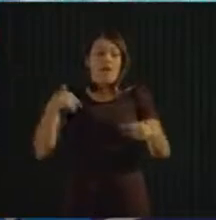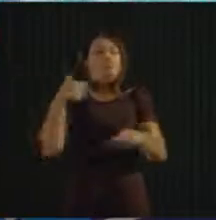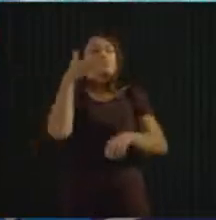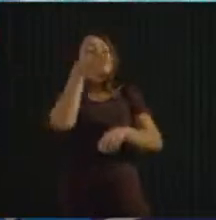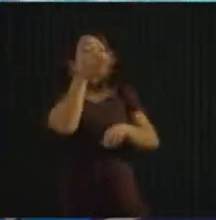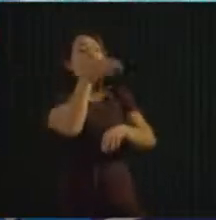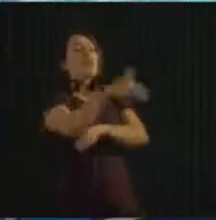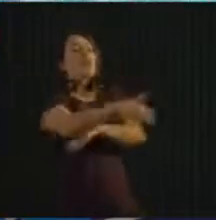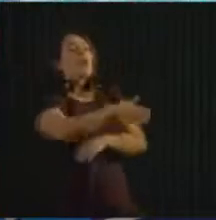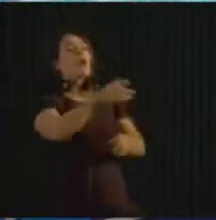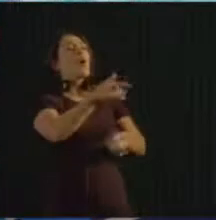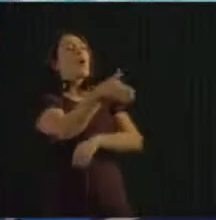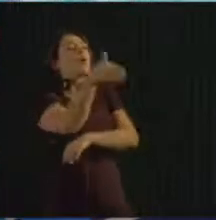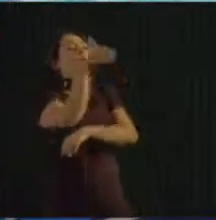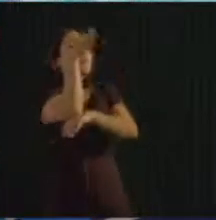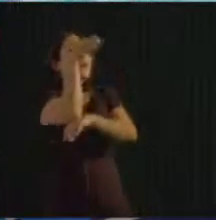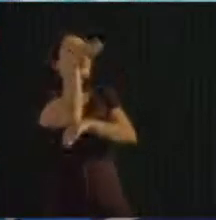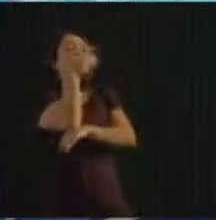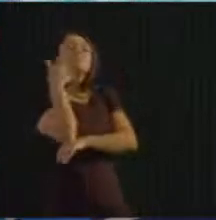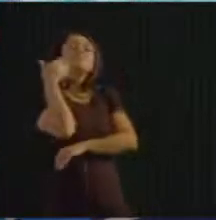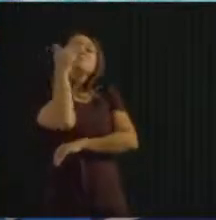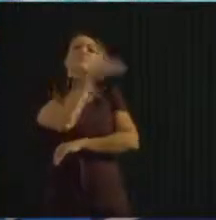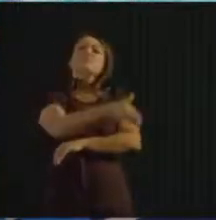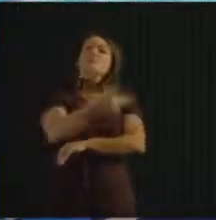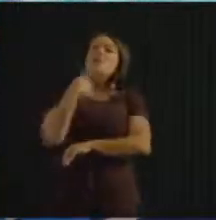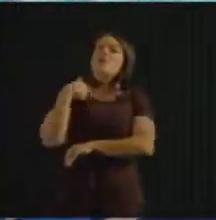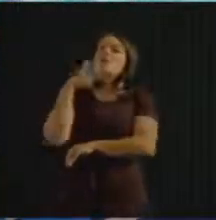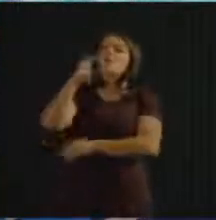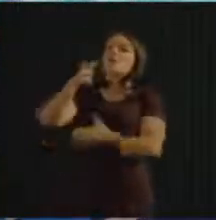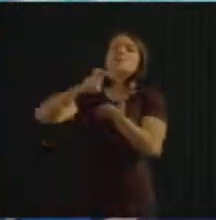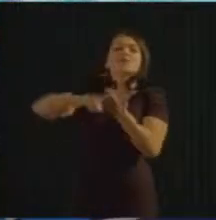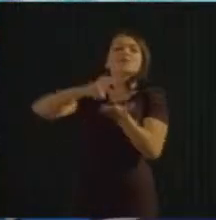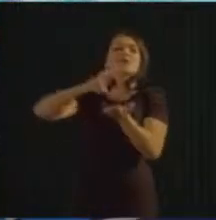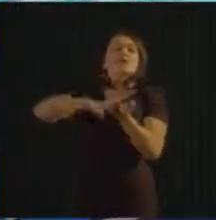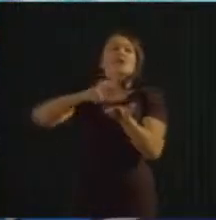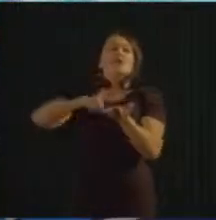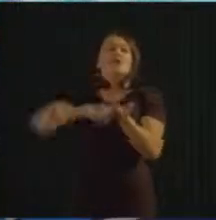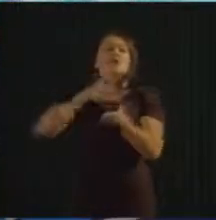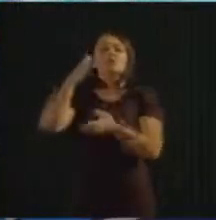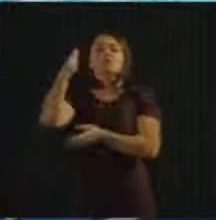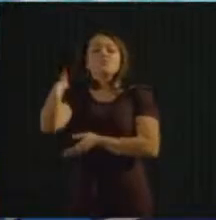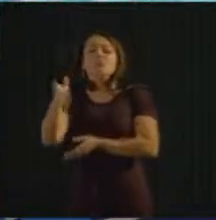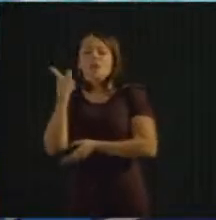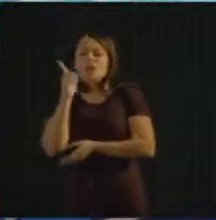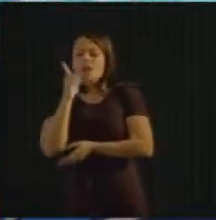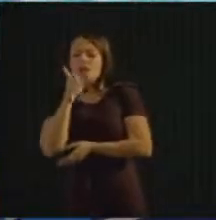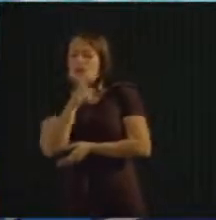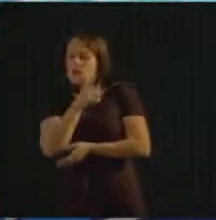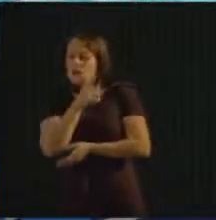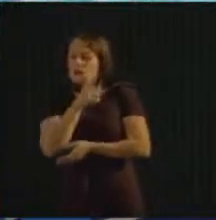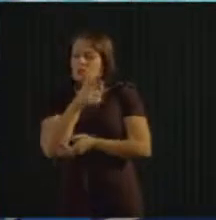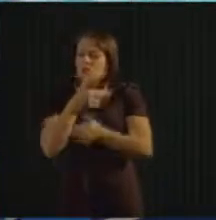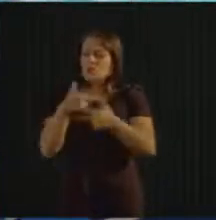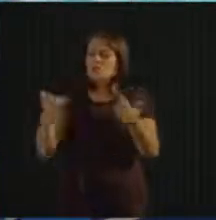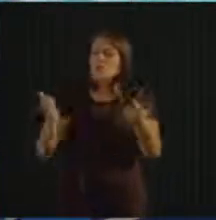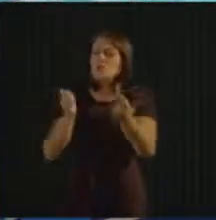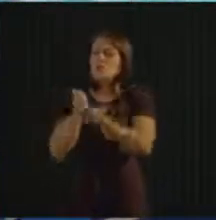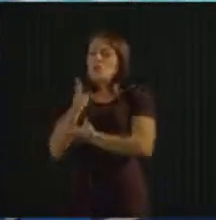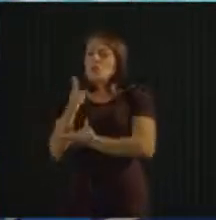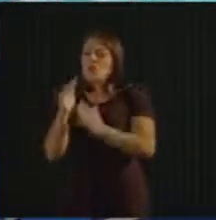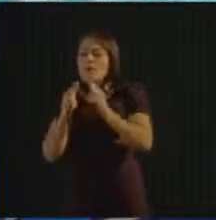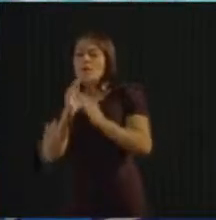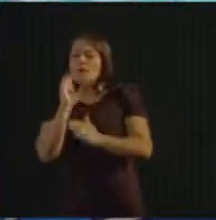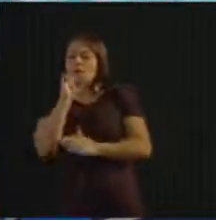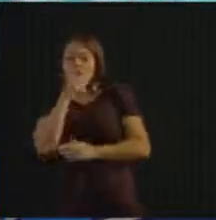hotel, ficamos no hotel durante dois dias, e de manhã eu pegava as coisas de um lanche que a gente fazia à noite, que eu ia